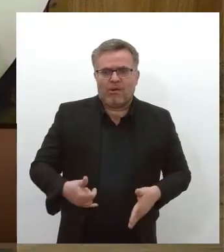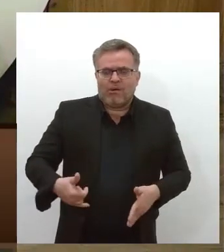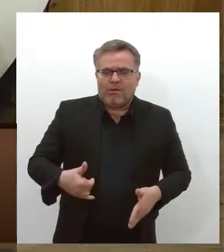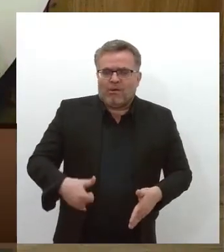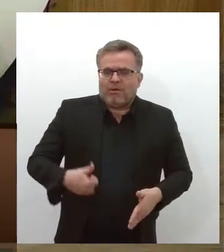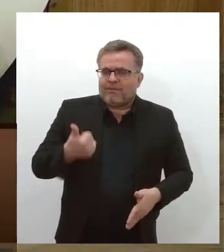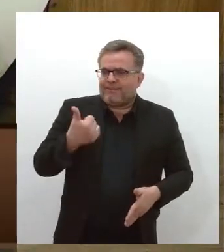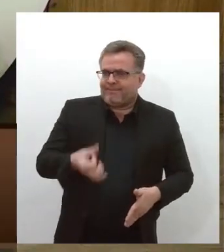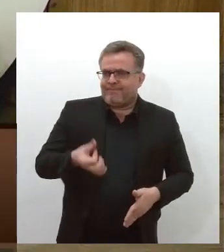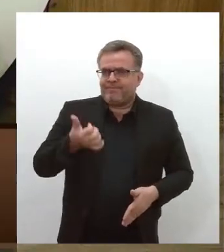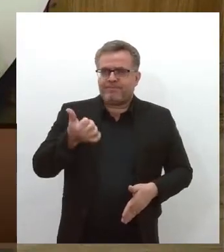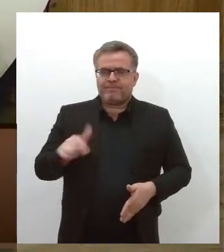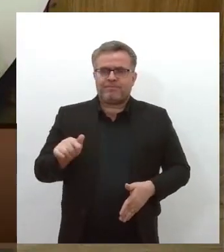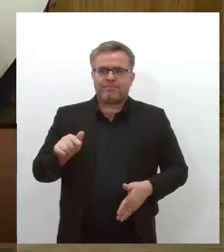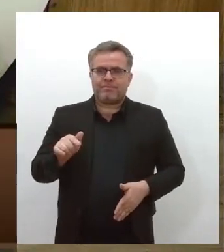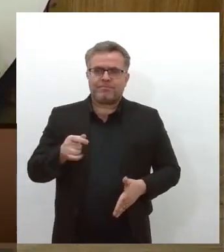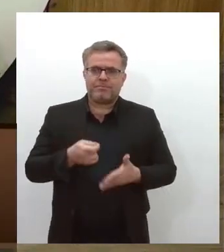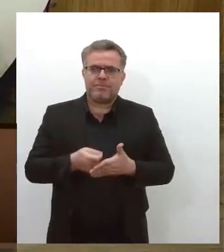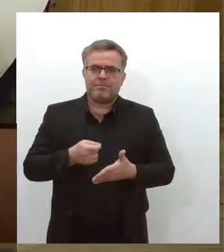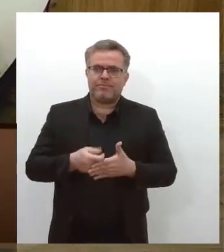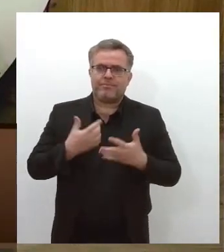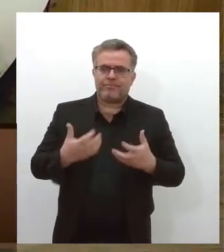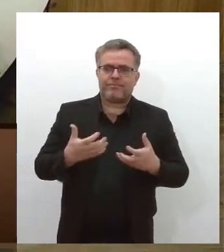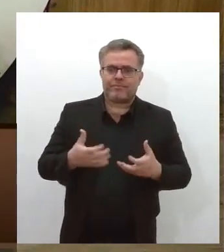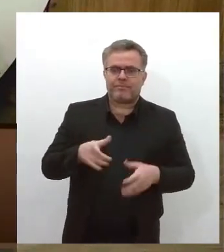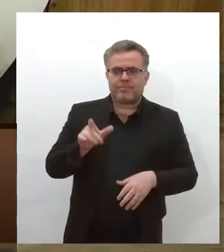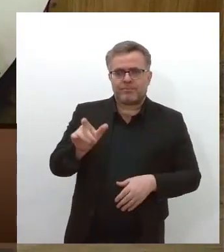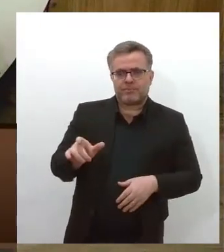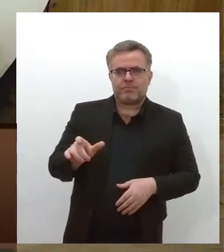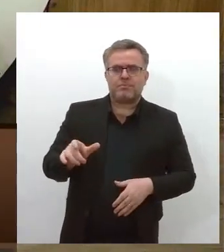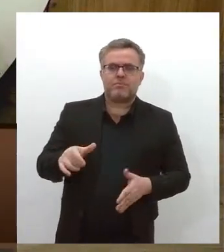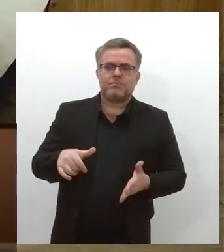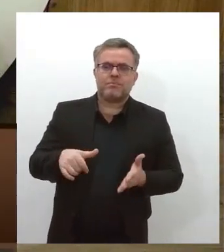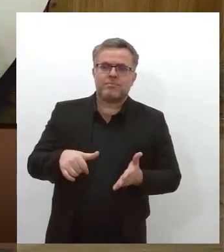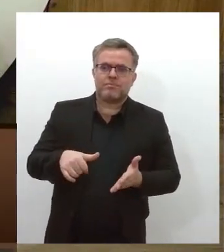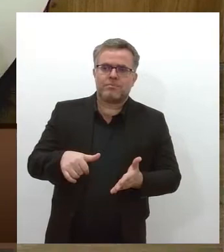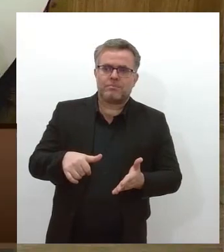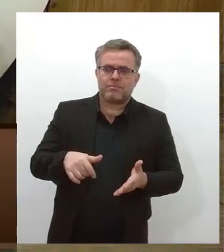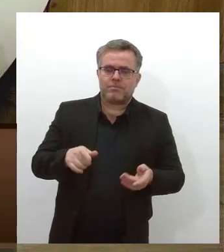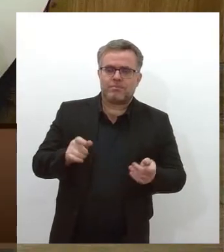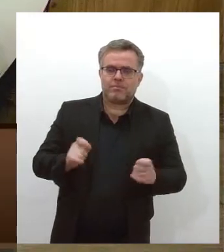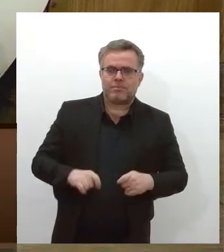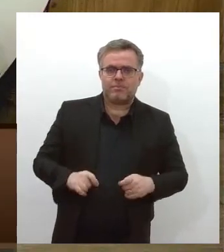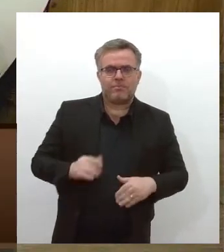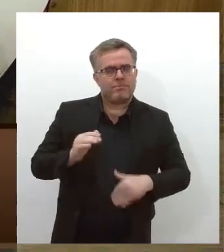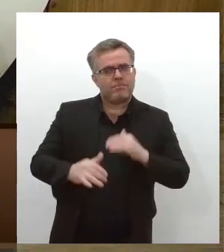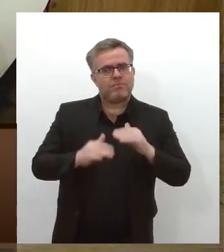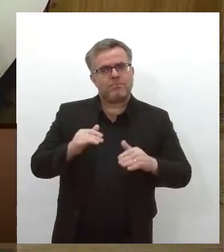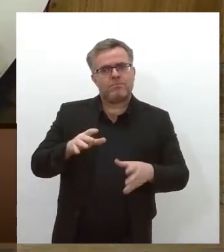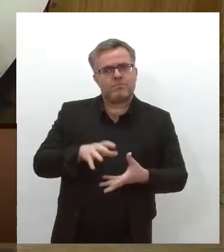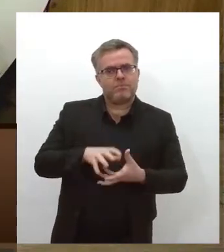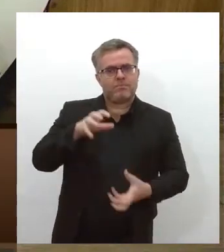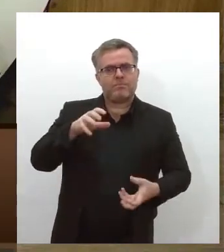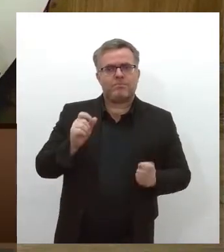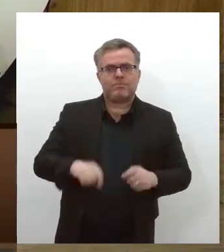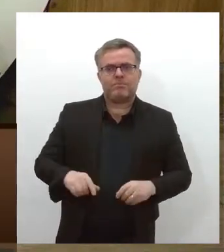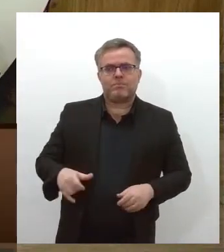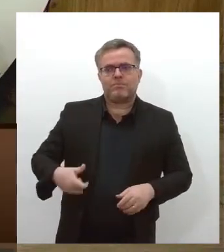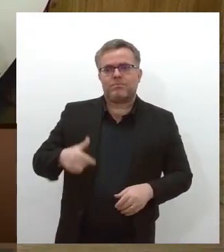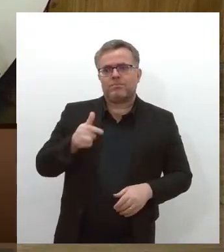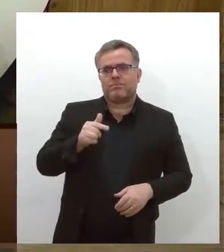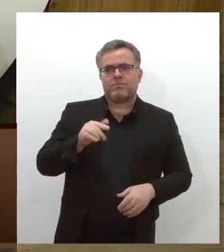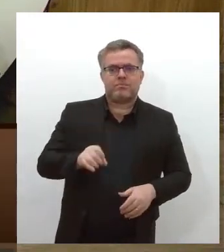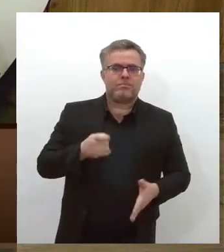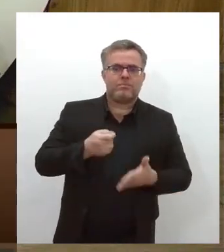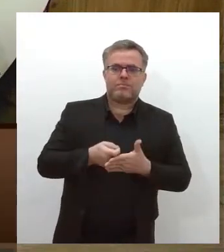né, fizeram questão de tirar o título, houve um crescimento aí nessa faixa etária, e os idosos, né, a partir dos 70 anos não têm essa obrigação de votar,